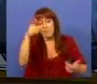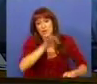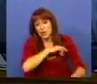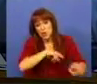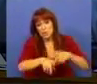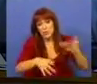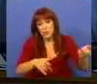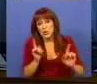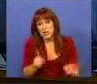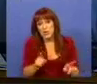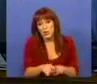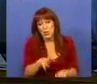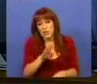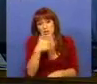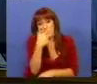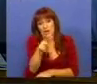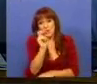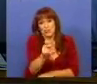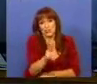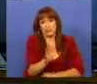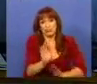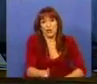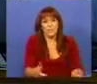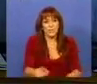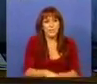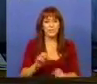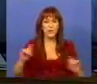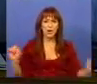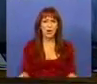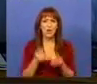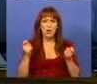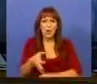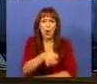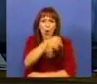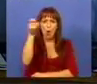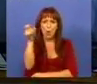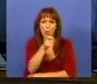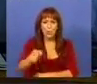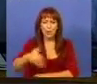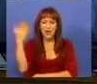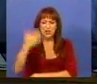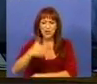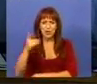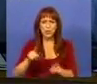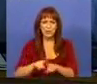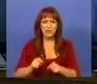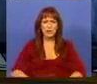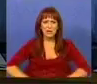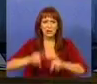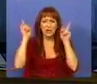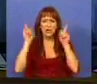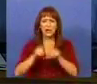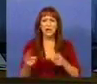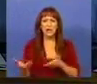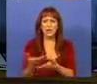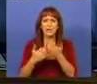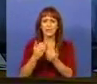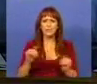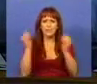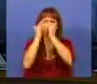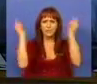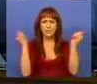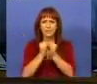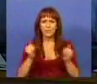senhores deputados, já tem um século, ou da promoção da paz, dos direitos e do desenvolvimento económico